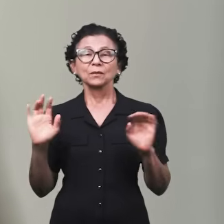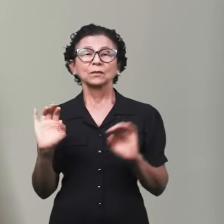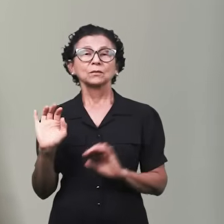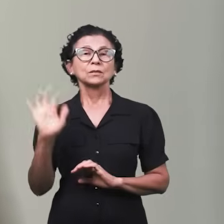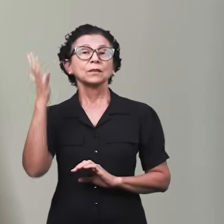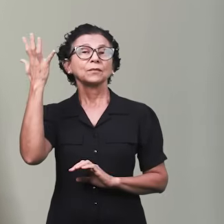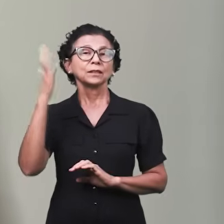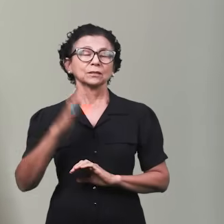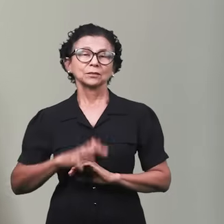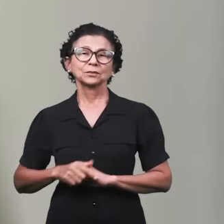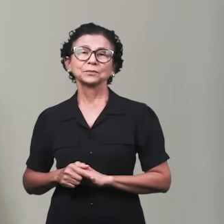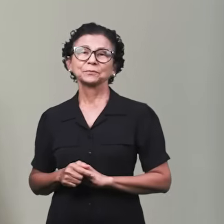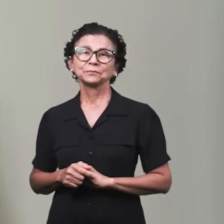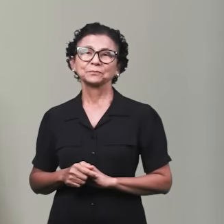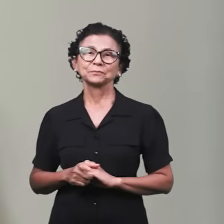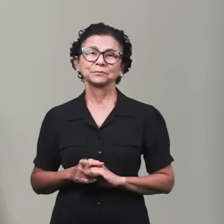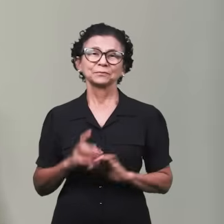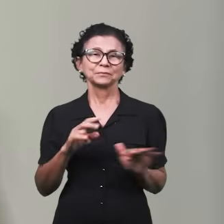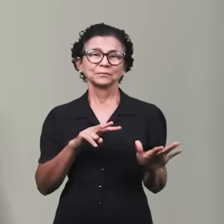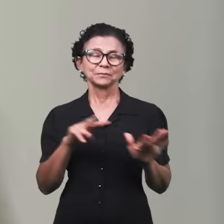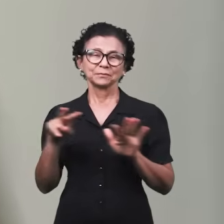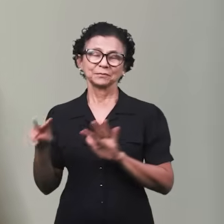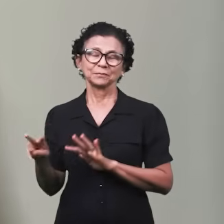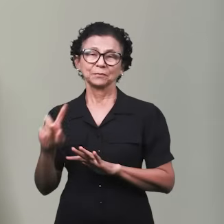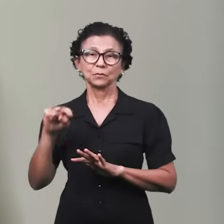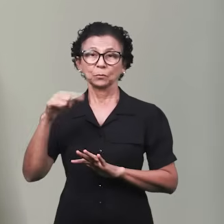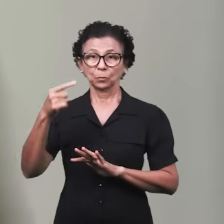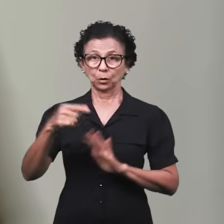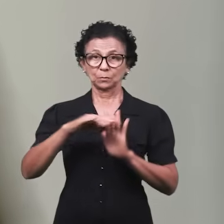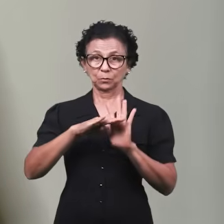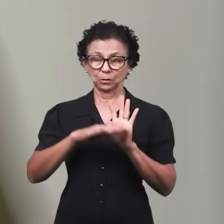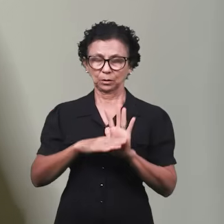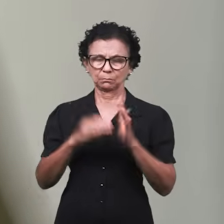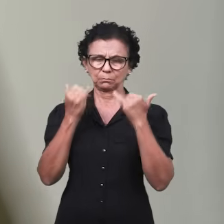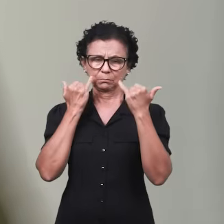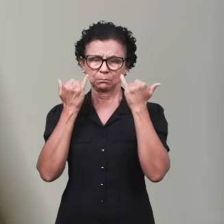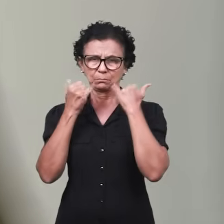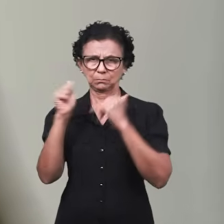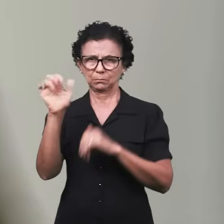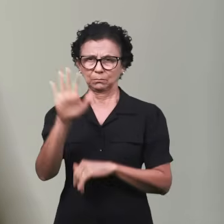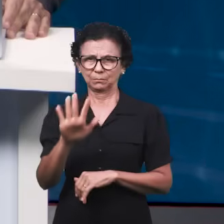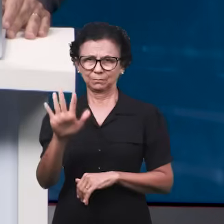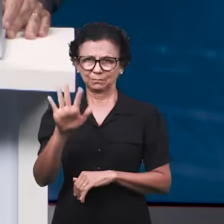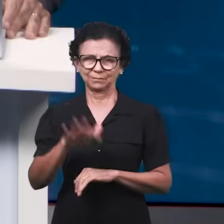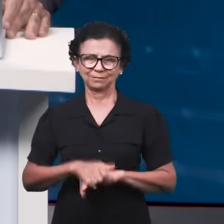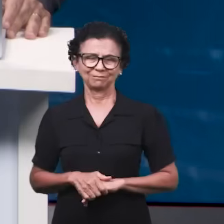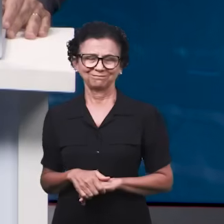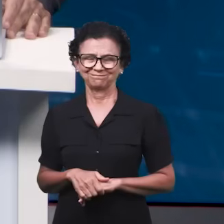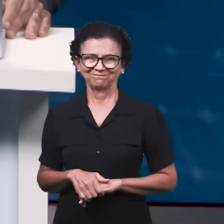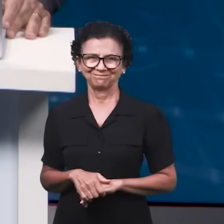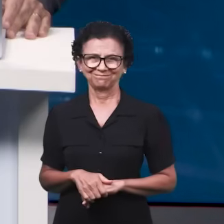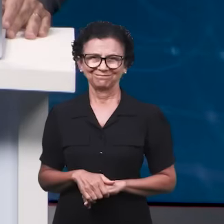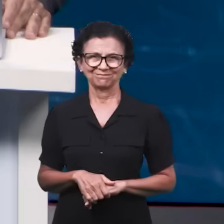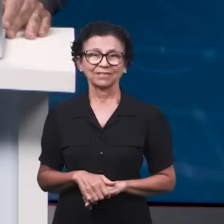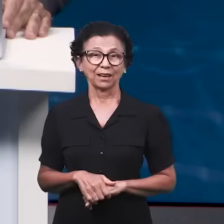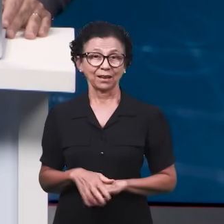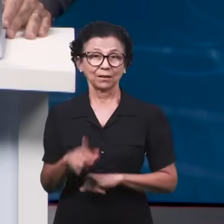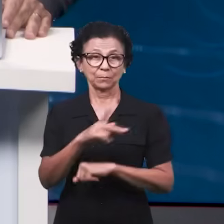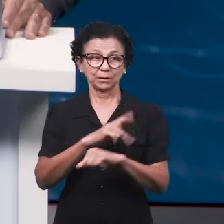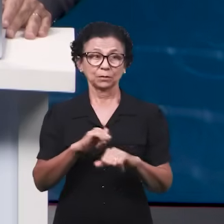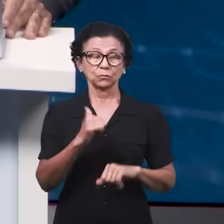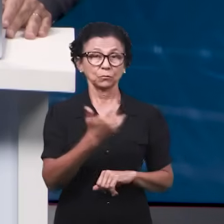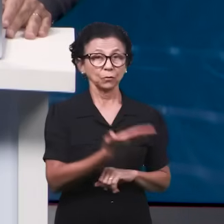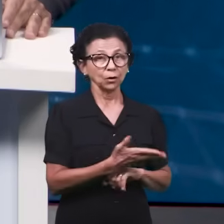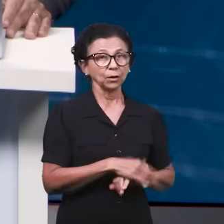eventos desta semana. Voltamos no próximo programa com mais informações da Europa Ocidental. Estamos falando sobre o exterior, vamos falar